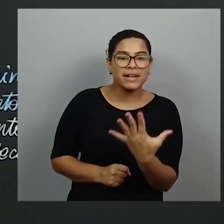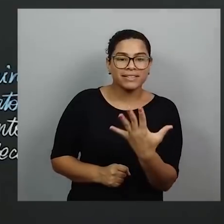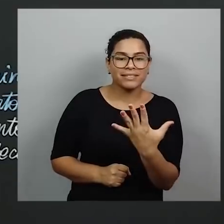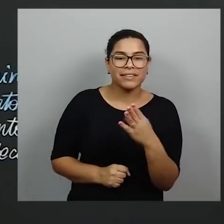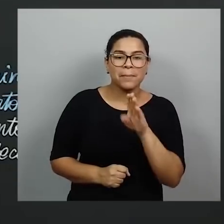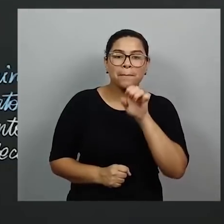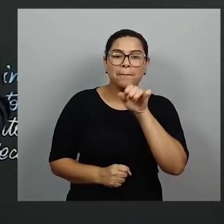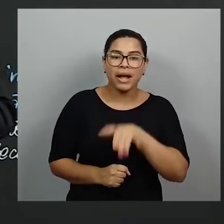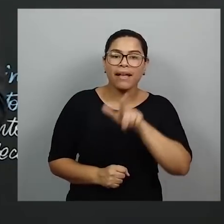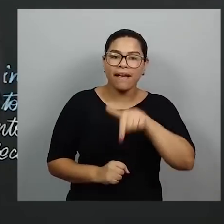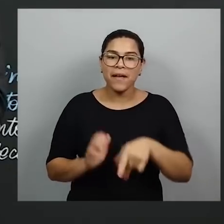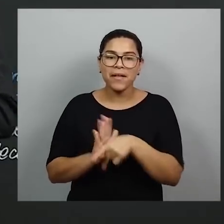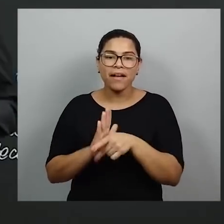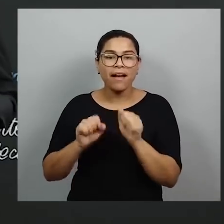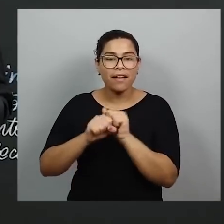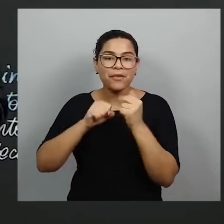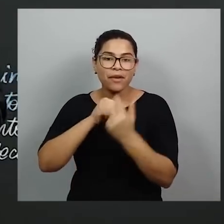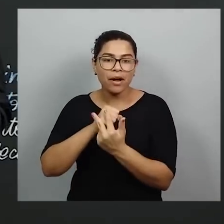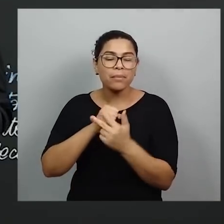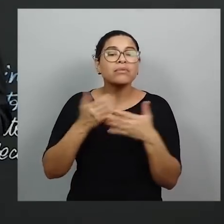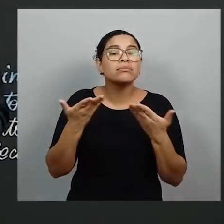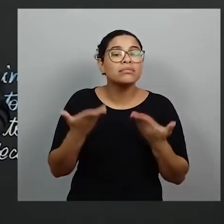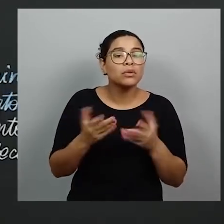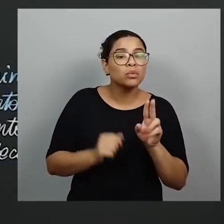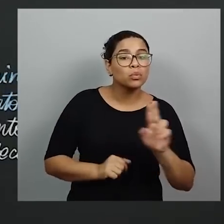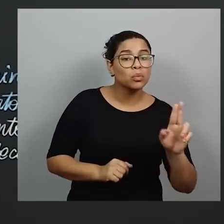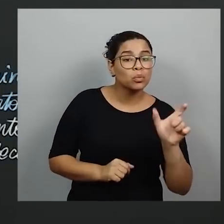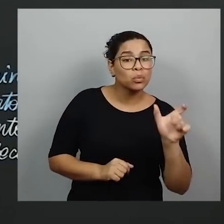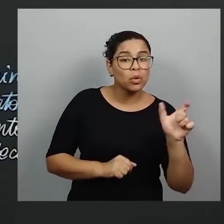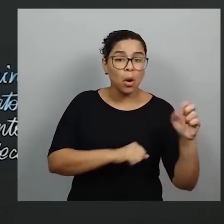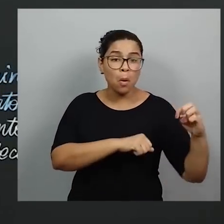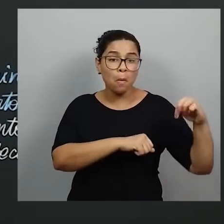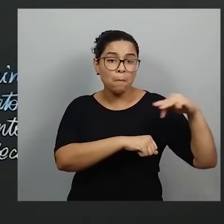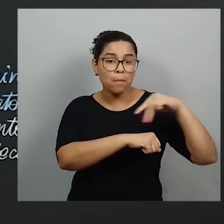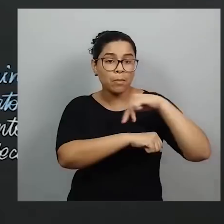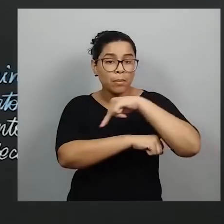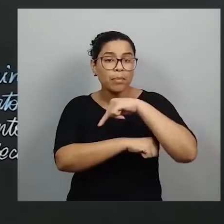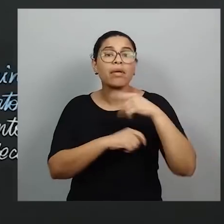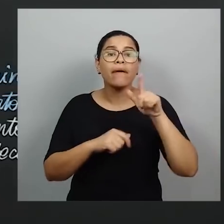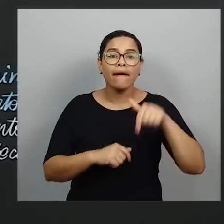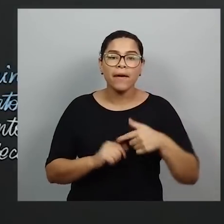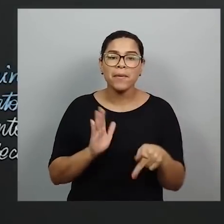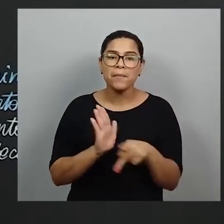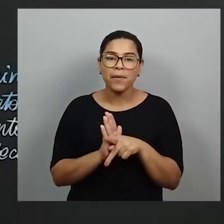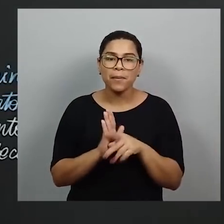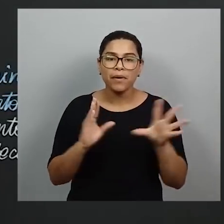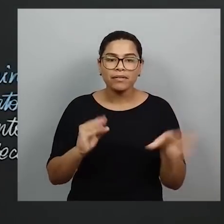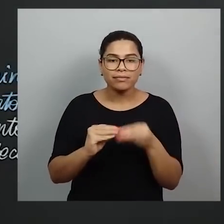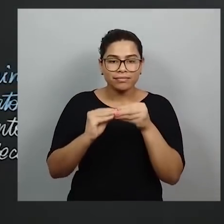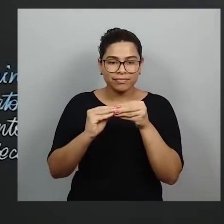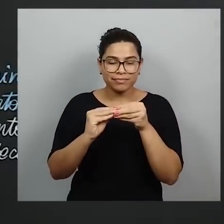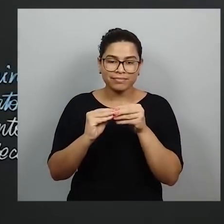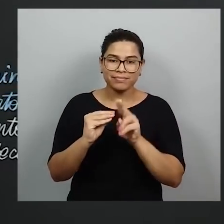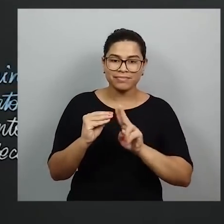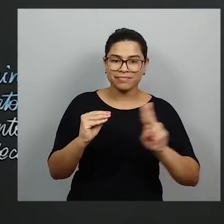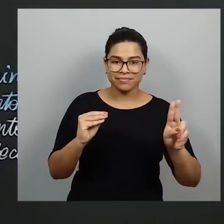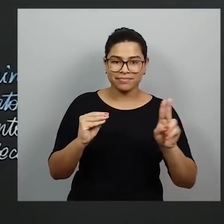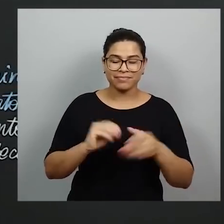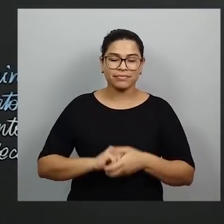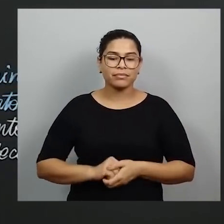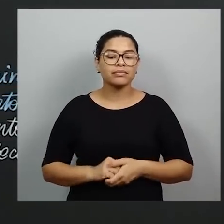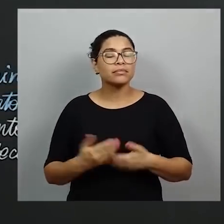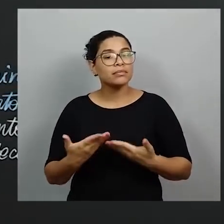complementar substantivo, que eu posso complementar o nome, que eu posso complementar o advérbio. Nessas classes